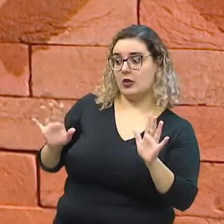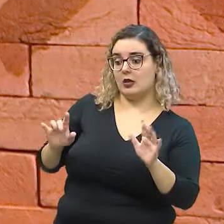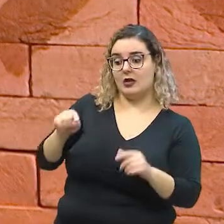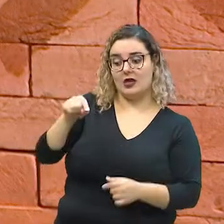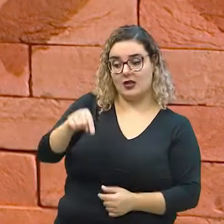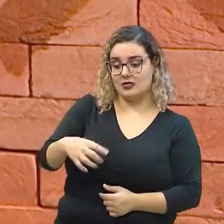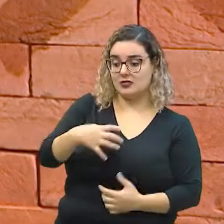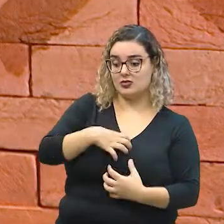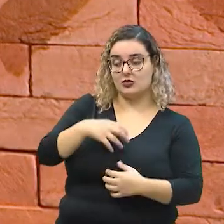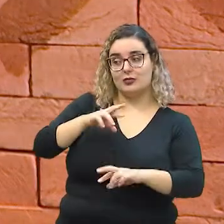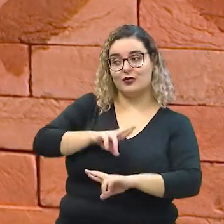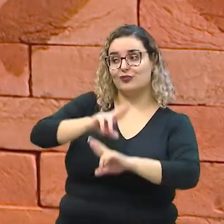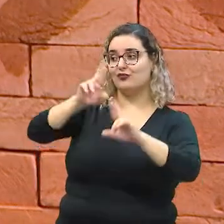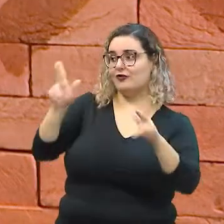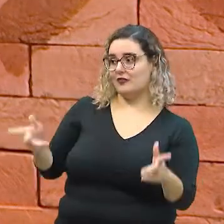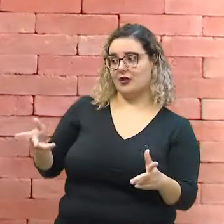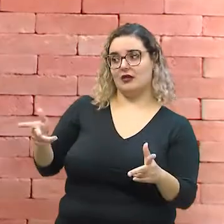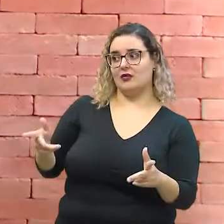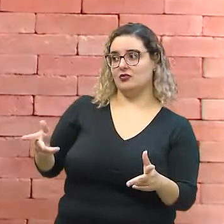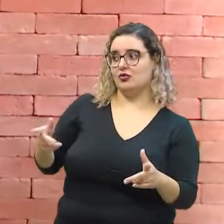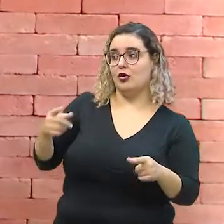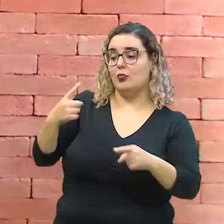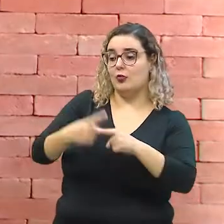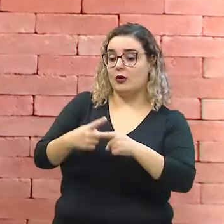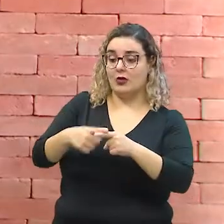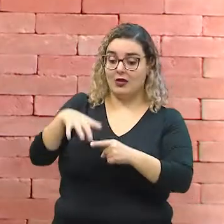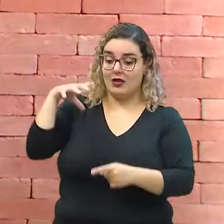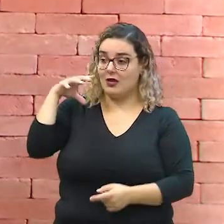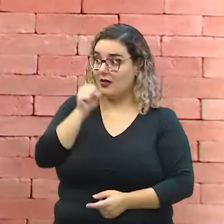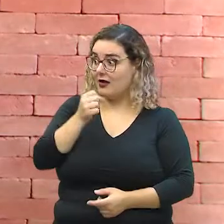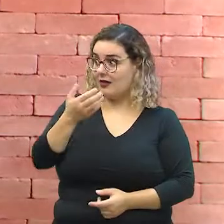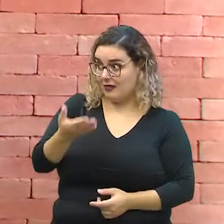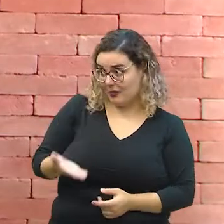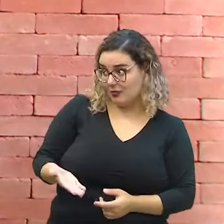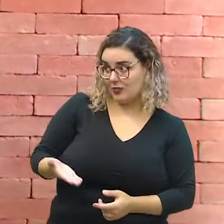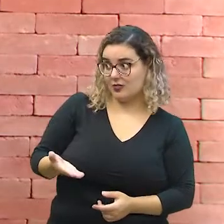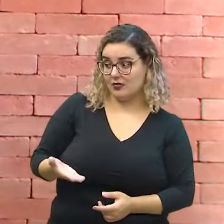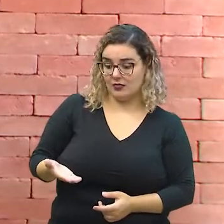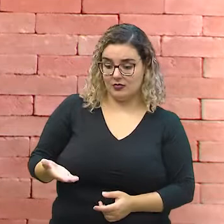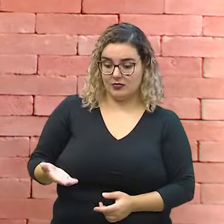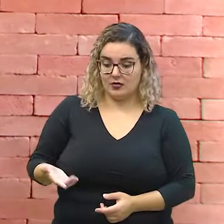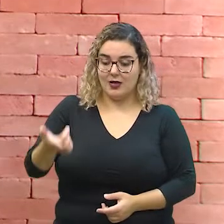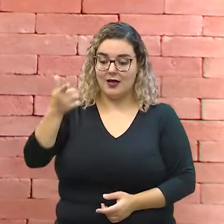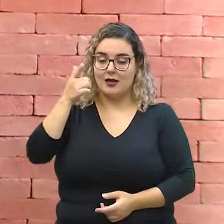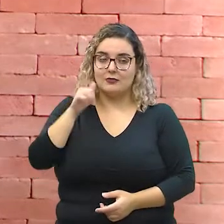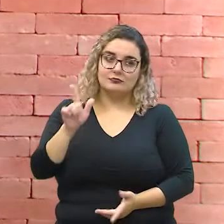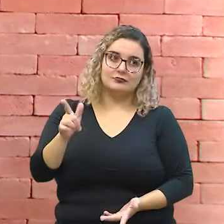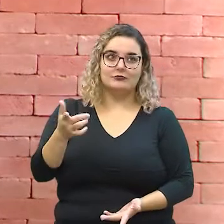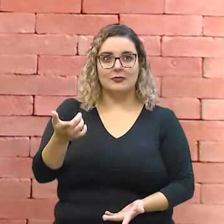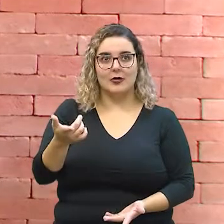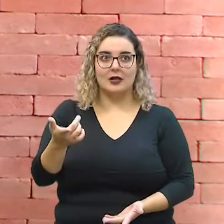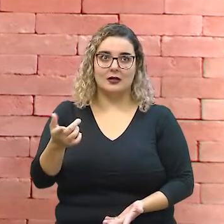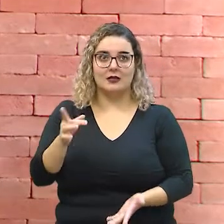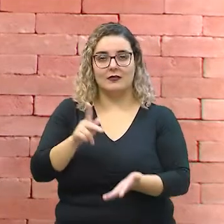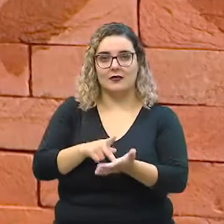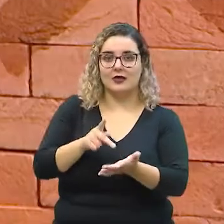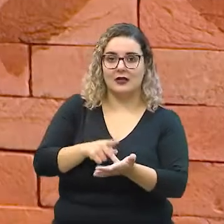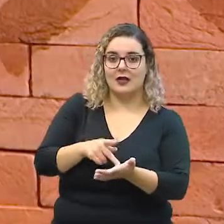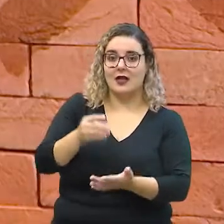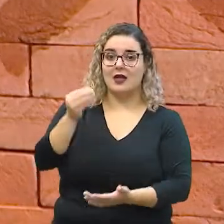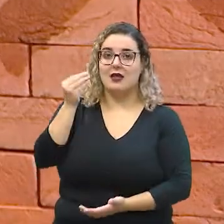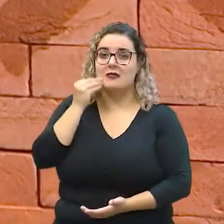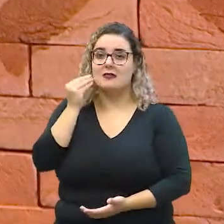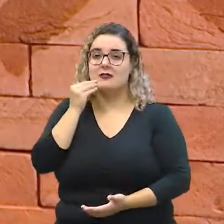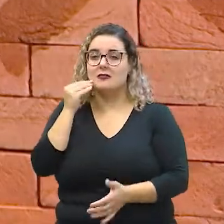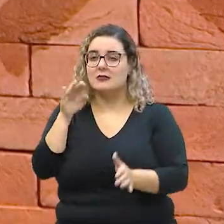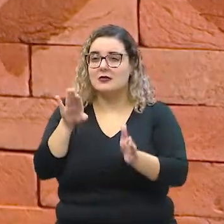Uhum. Porque é um processo muito rápido, que a pessoa vai, ela consegue, não consegue, na verdade ela tenta chegar